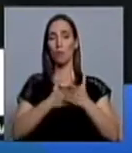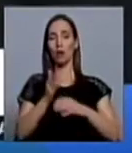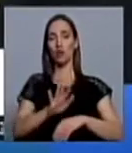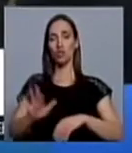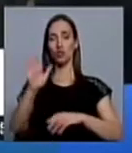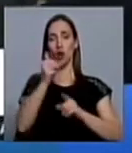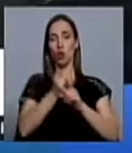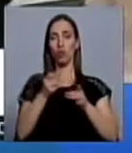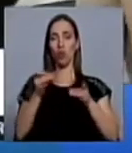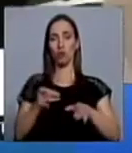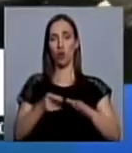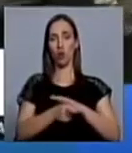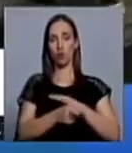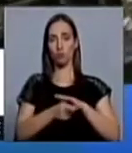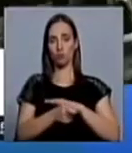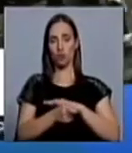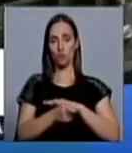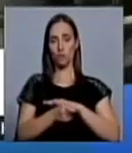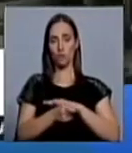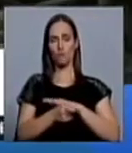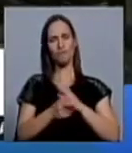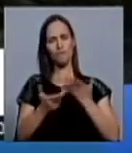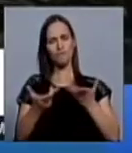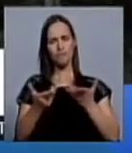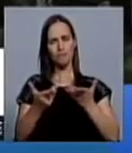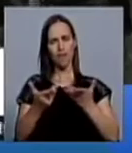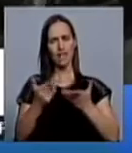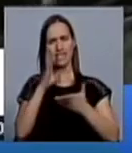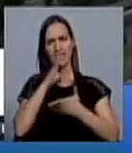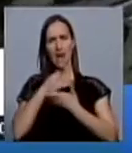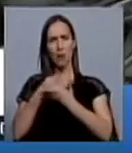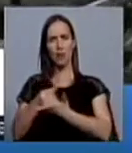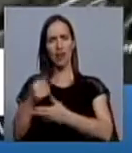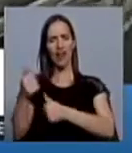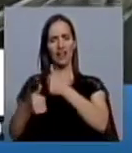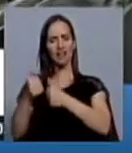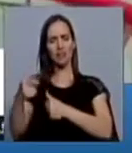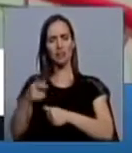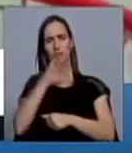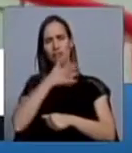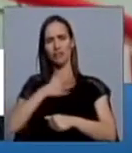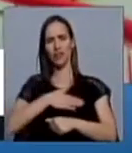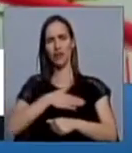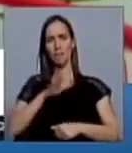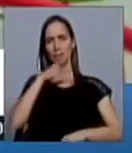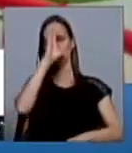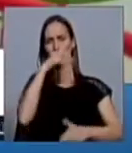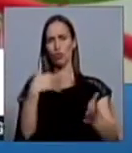Corrupção, era uma imagem contraditória, era uma mensagem contraditória que o primeiro-ministro dava